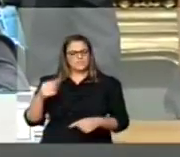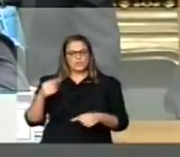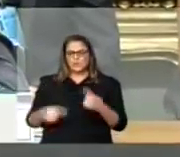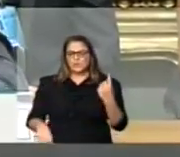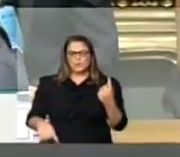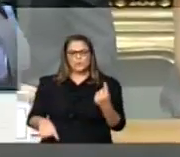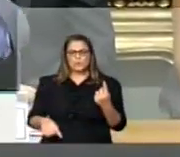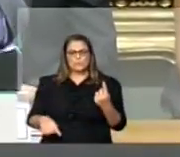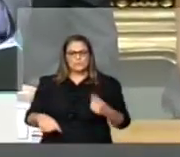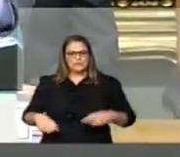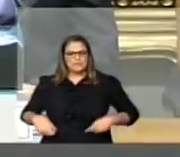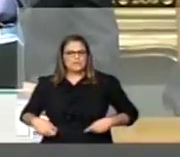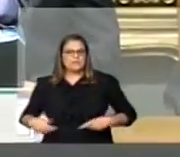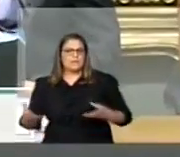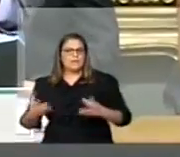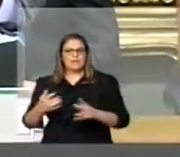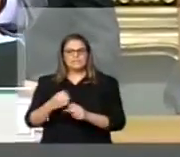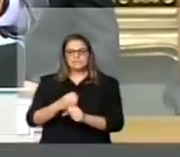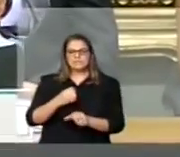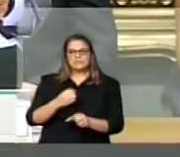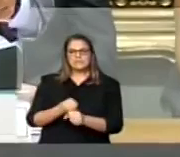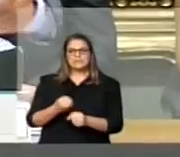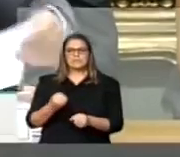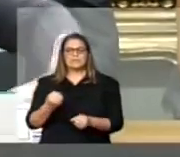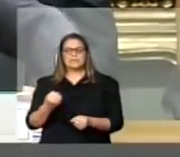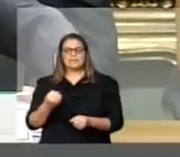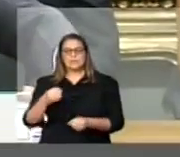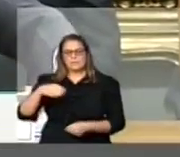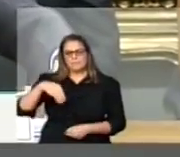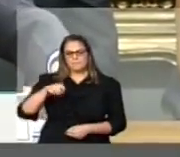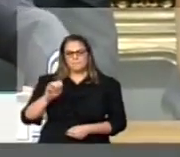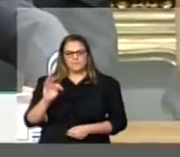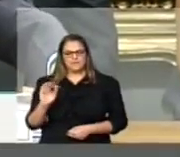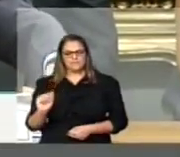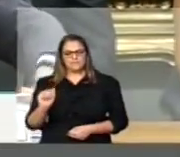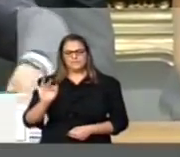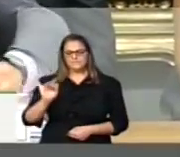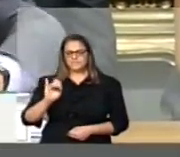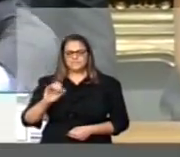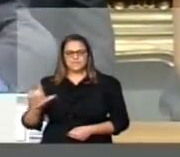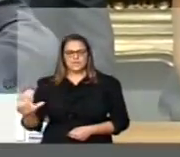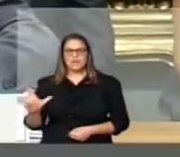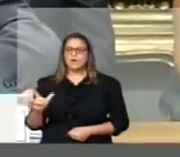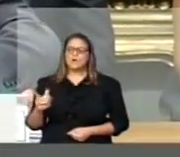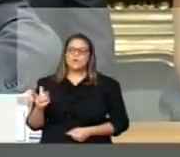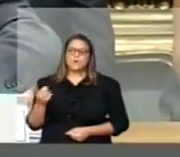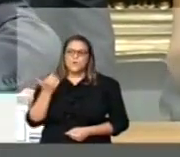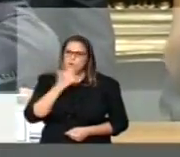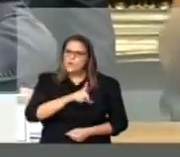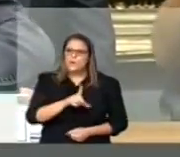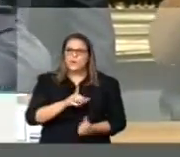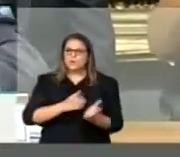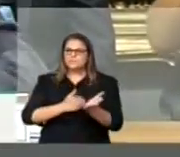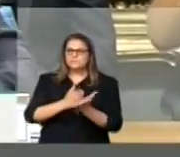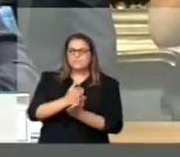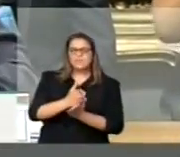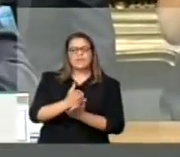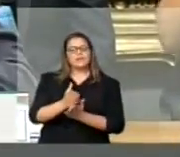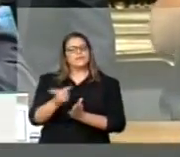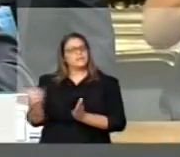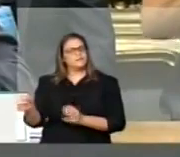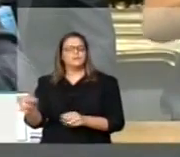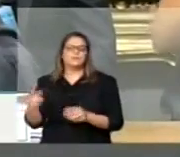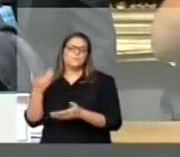meta fiscal, perde o Executivo a autorização de abrir tais créditos orçamentários por decreto.